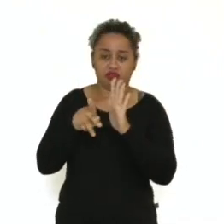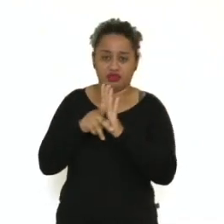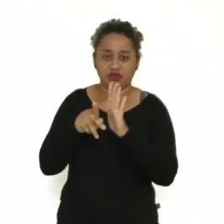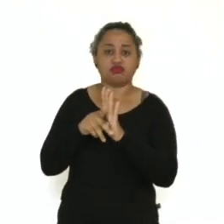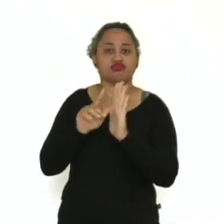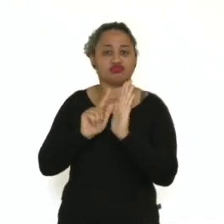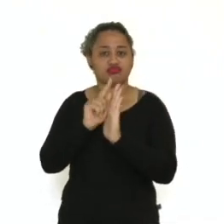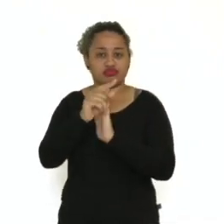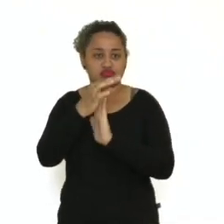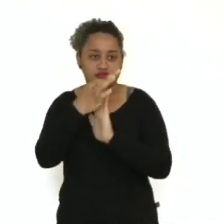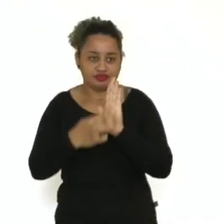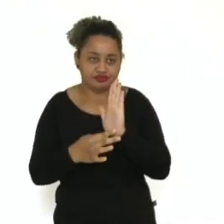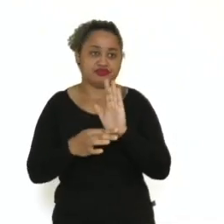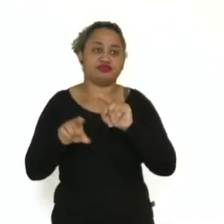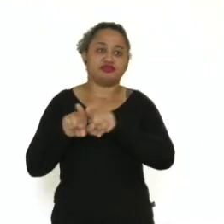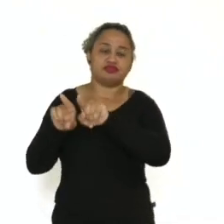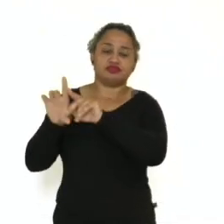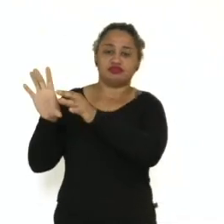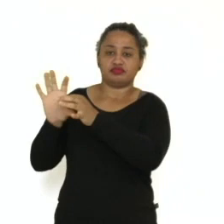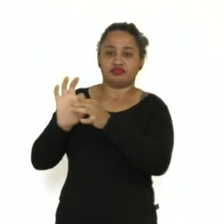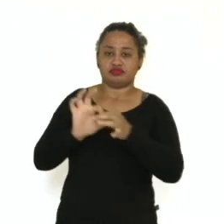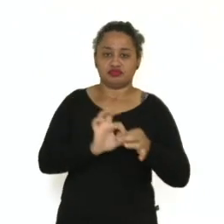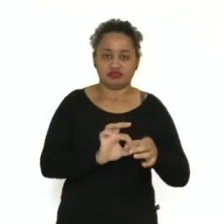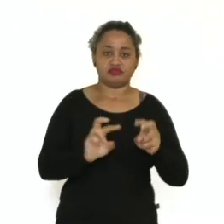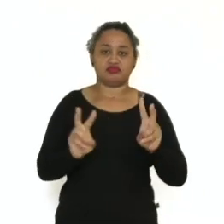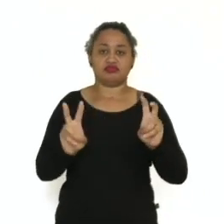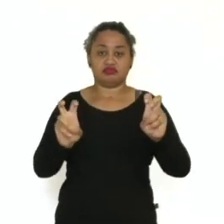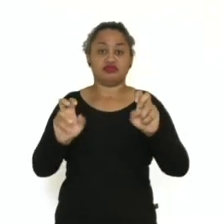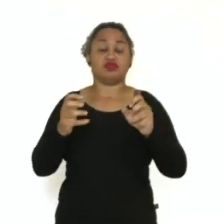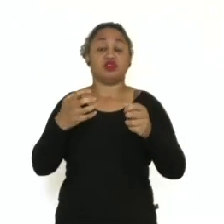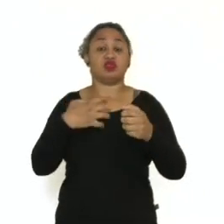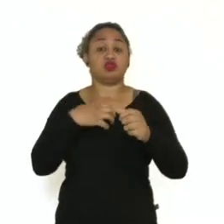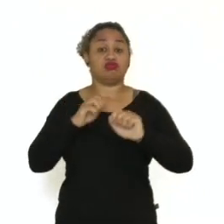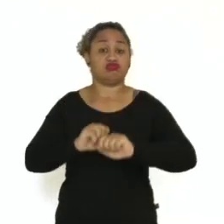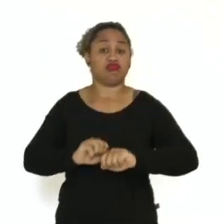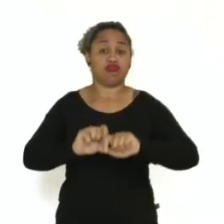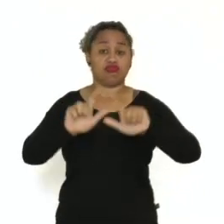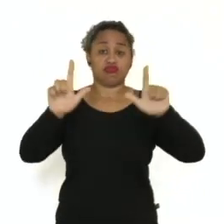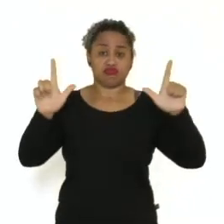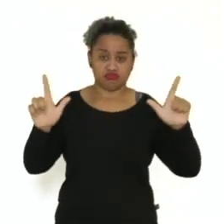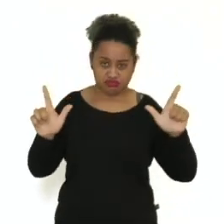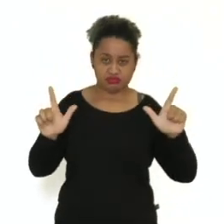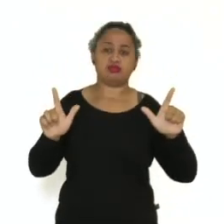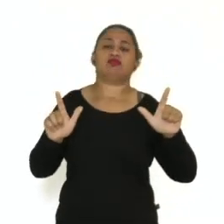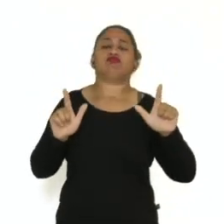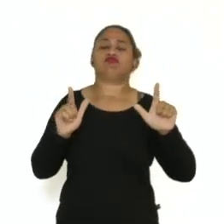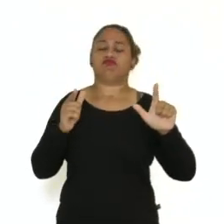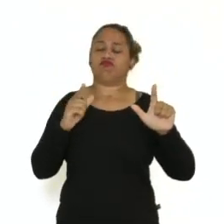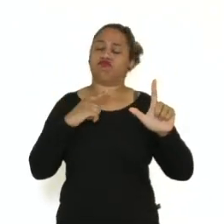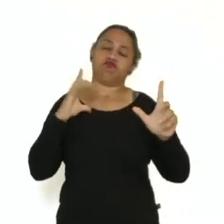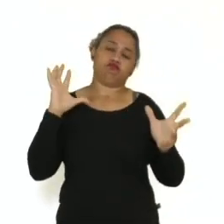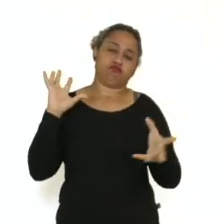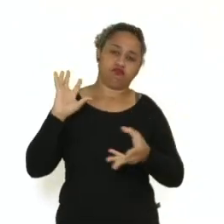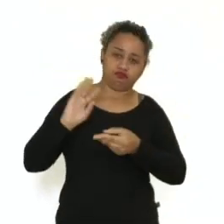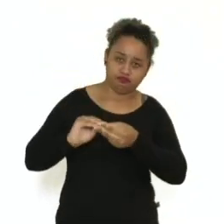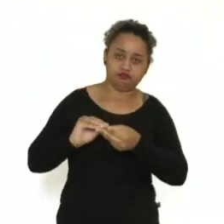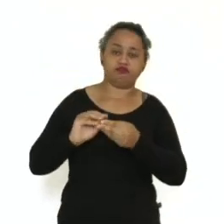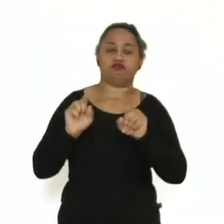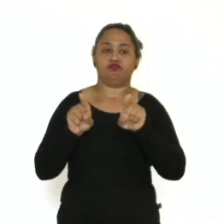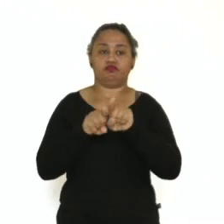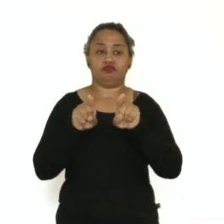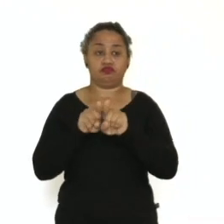ok? Contextualize o tema de forma clara, bem concisa